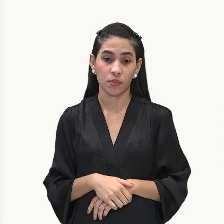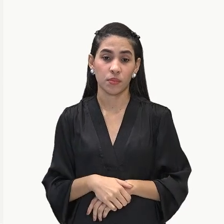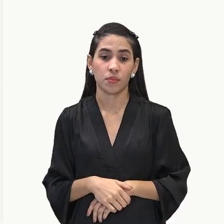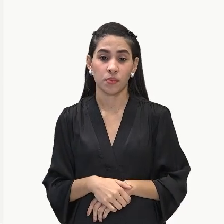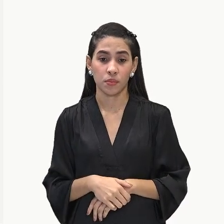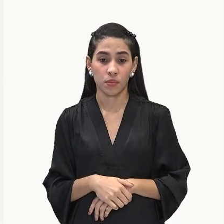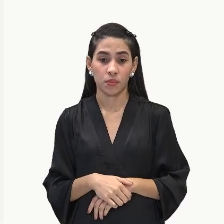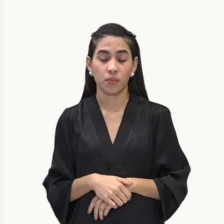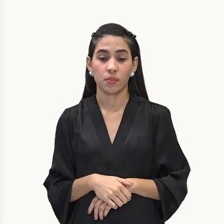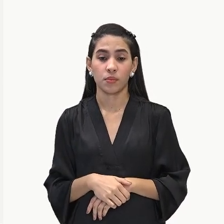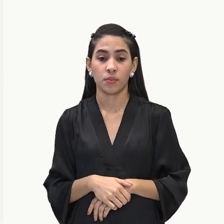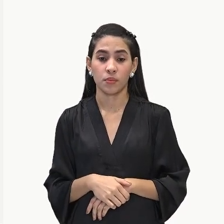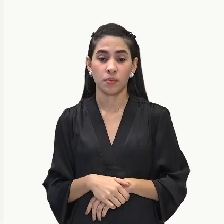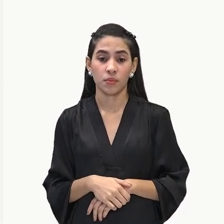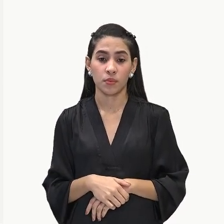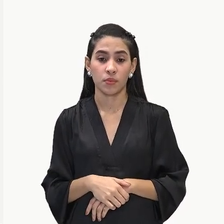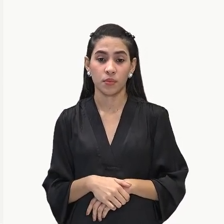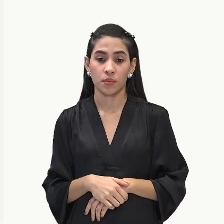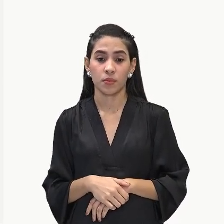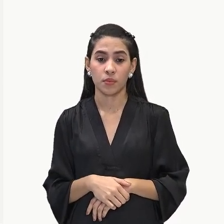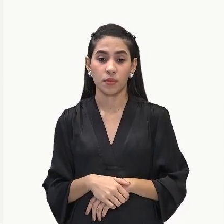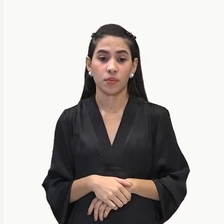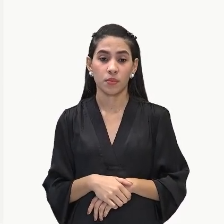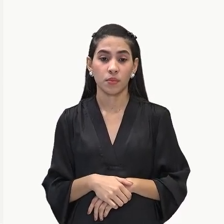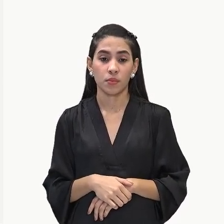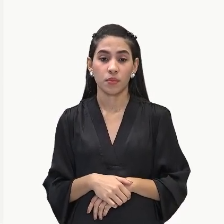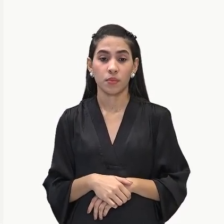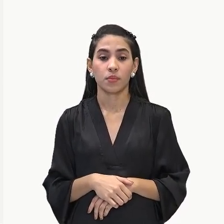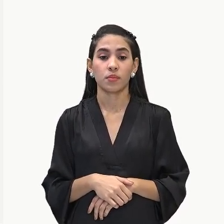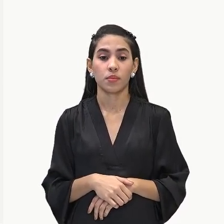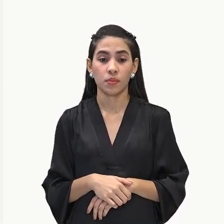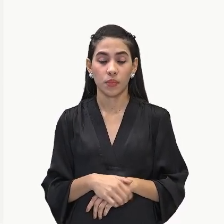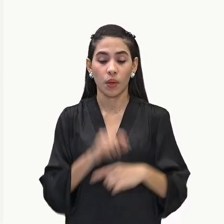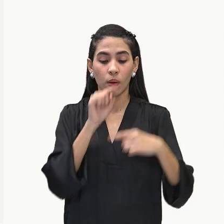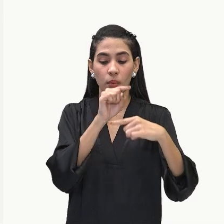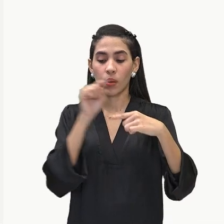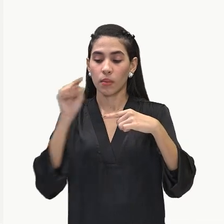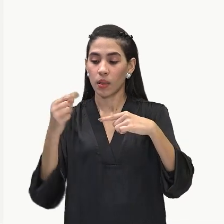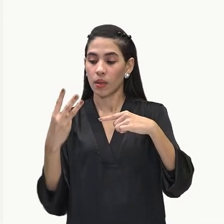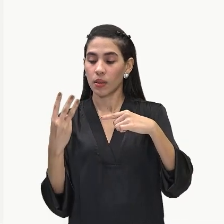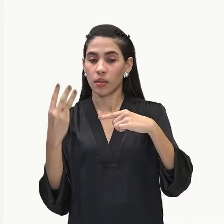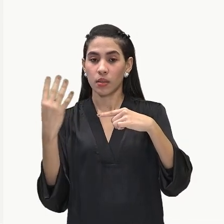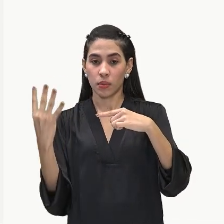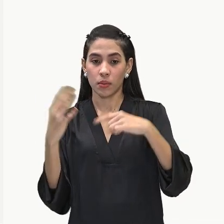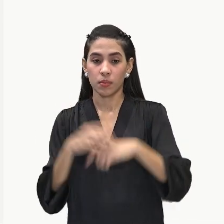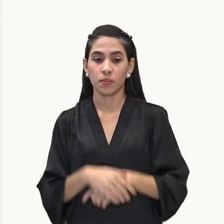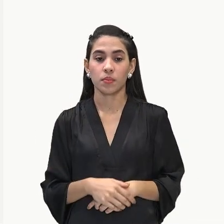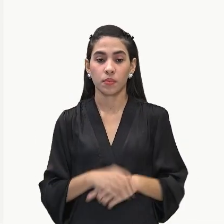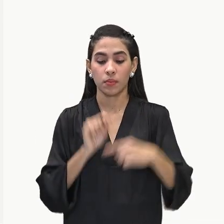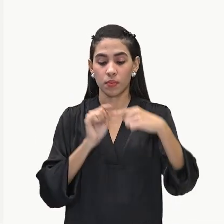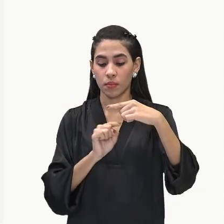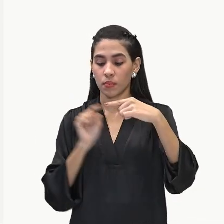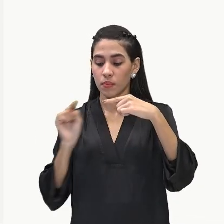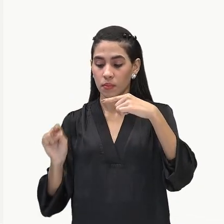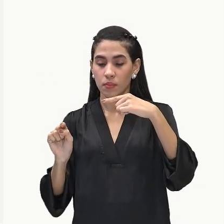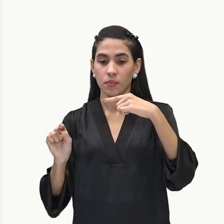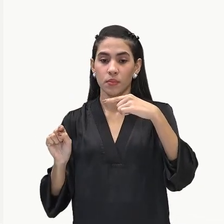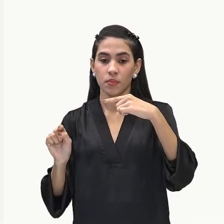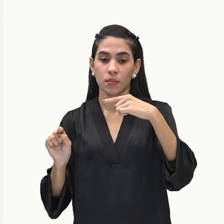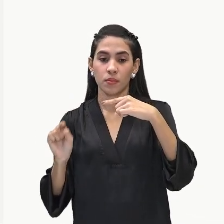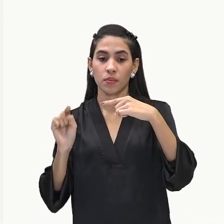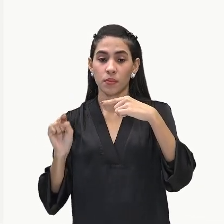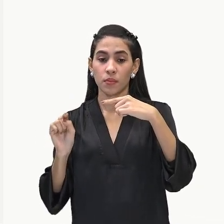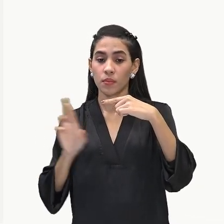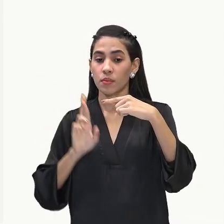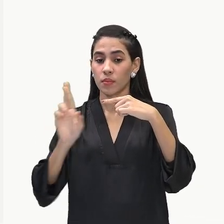Multiplicação entre duas frações. Numerador com numerador, que vai dar 34. Denominador com denominador, que